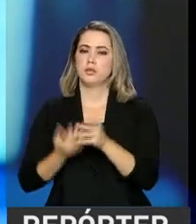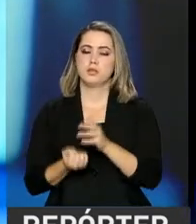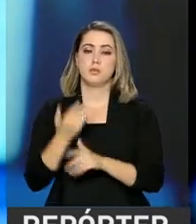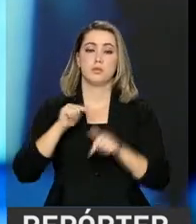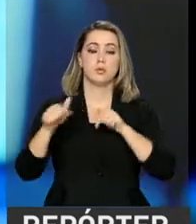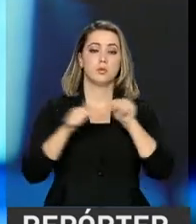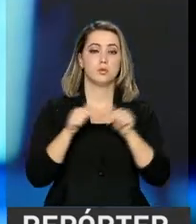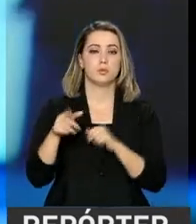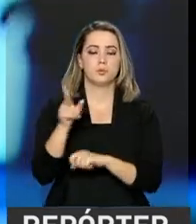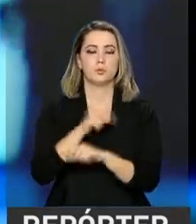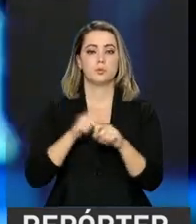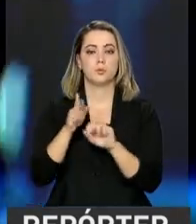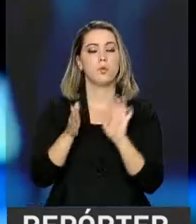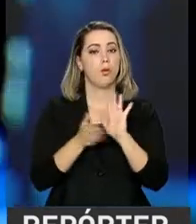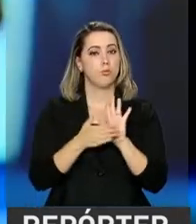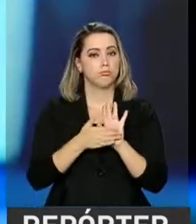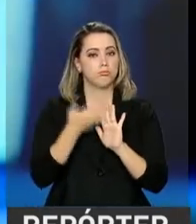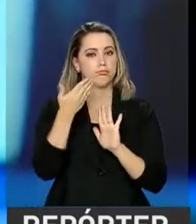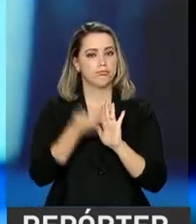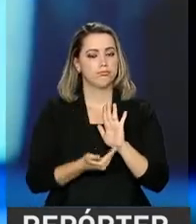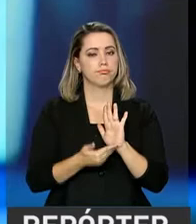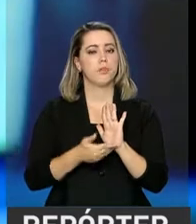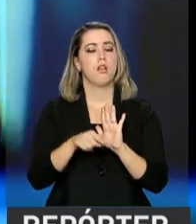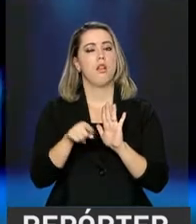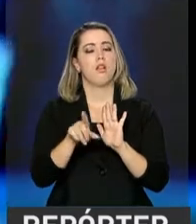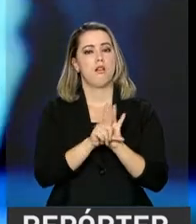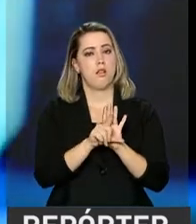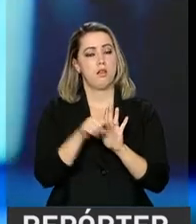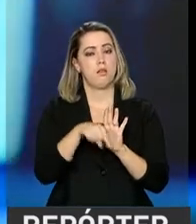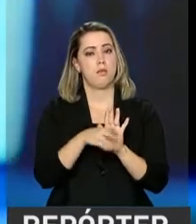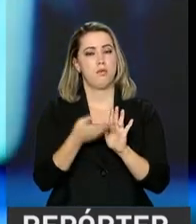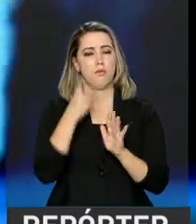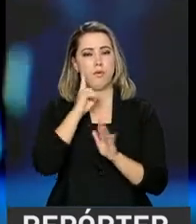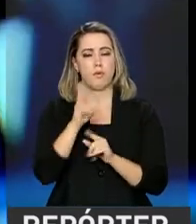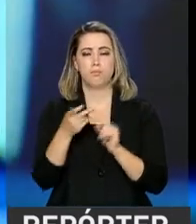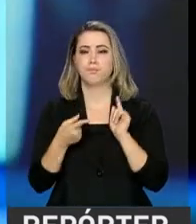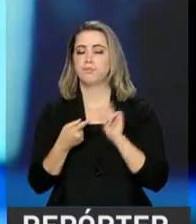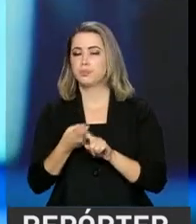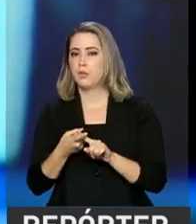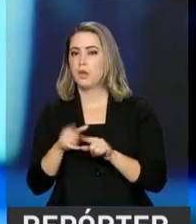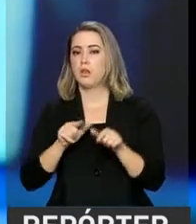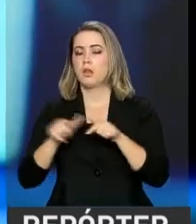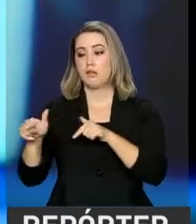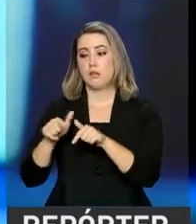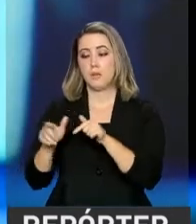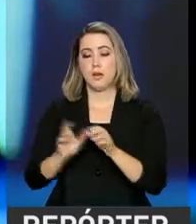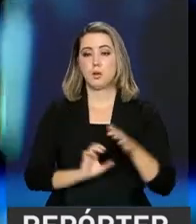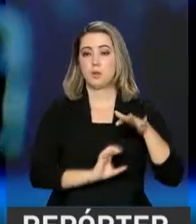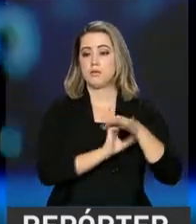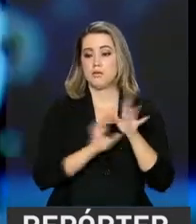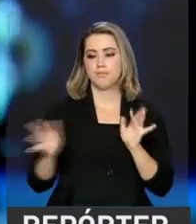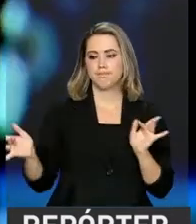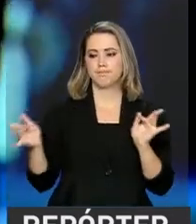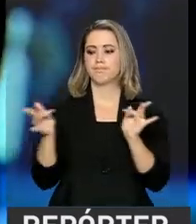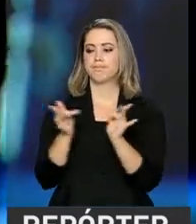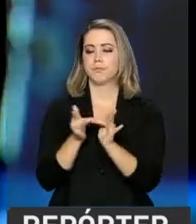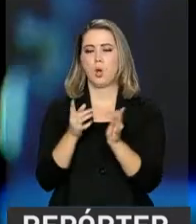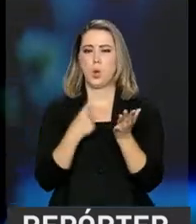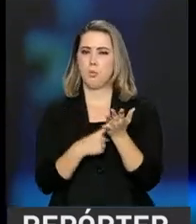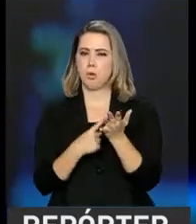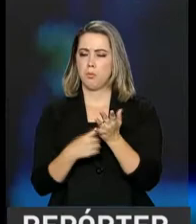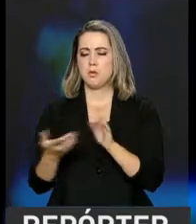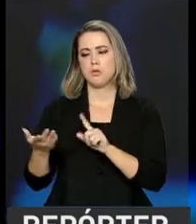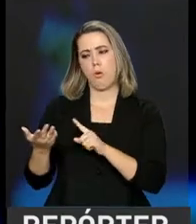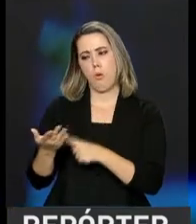país o texto prevê entre outros pontos que trabalhadores e empregadores façam acordos com relação a alguns pontos